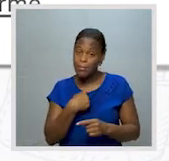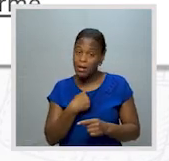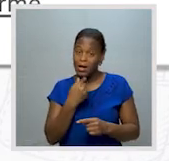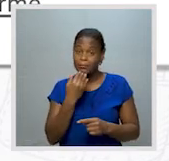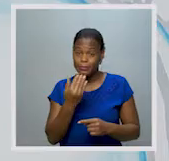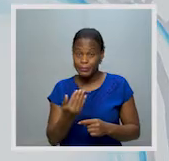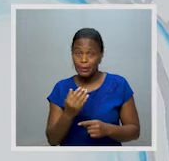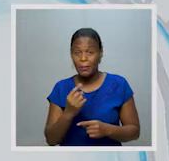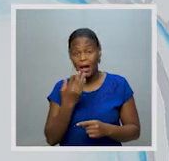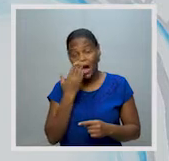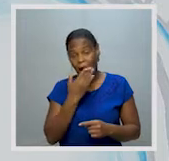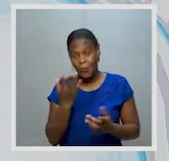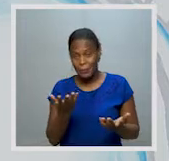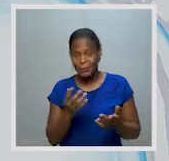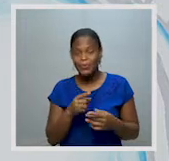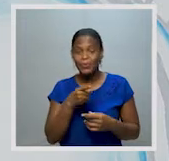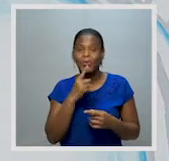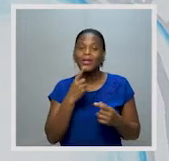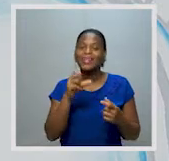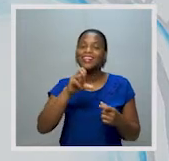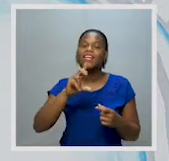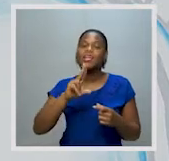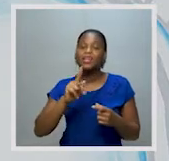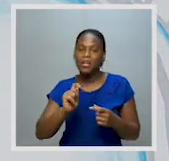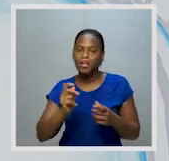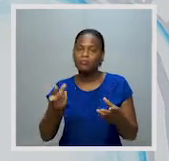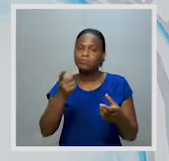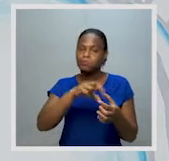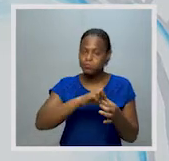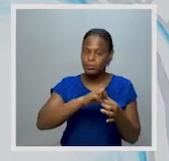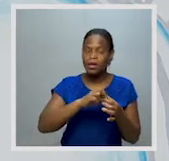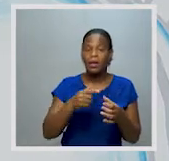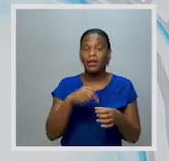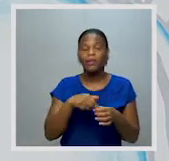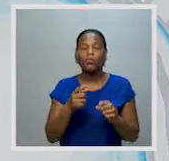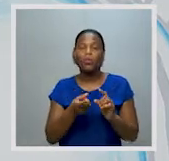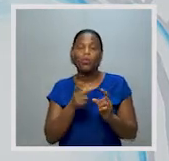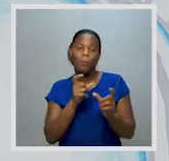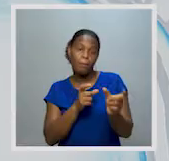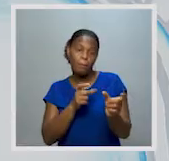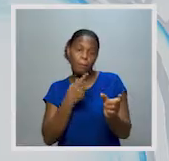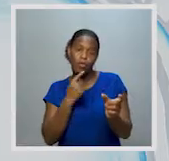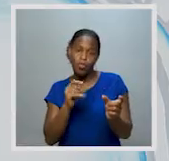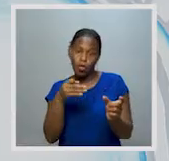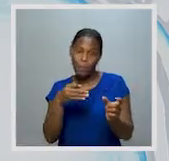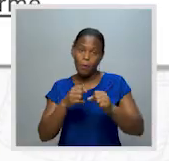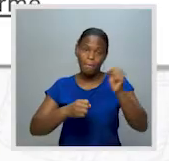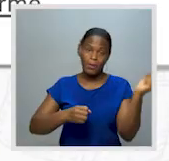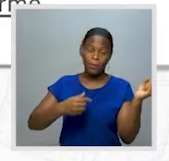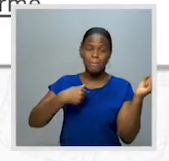aula. Está a ver? Portanto, aqui você introduz um que e logo introduz o pronome oblíquo.